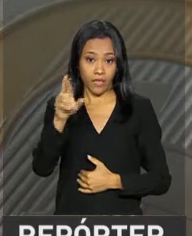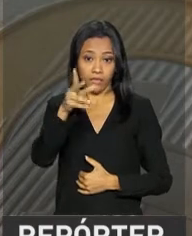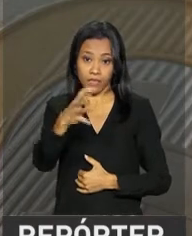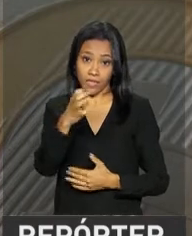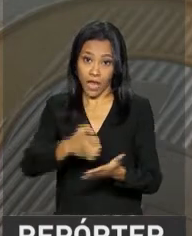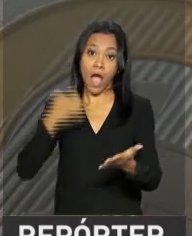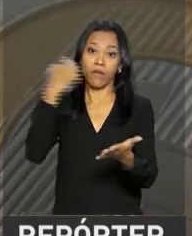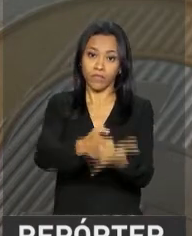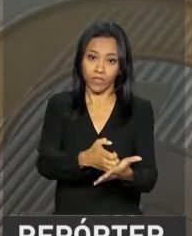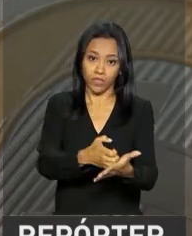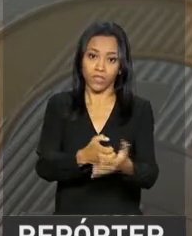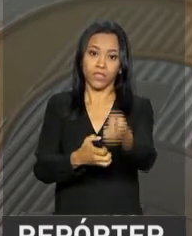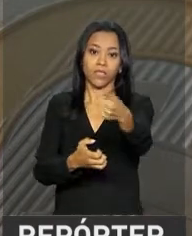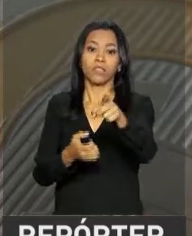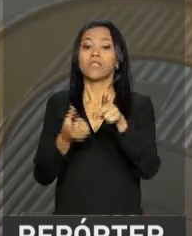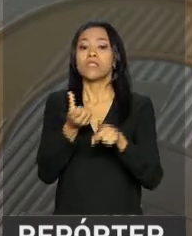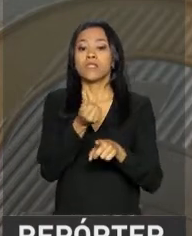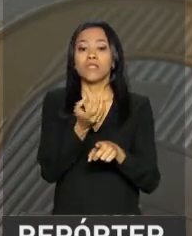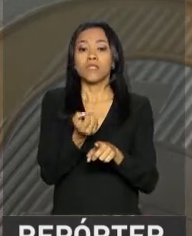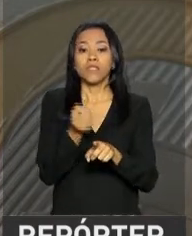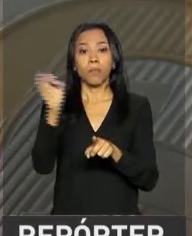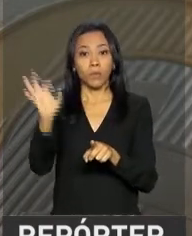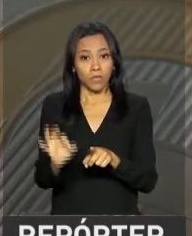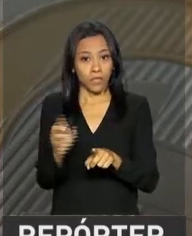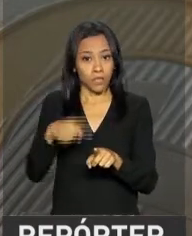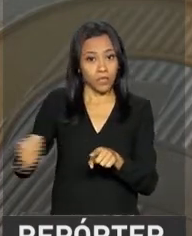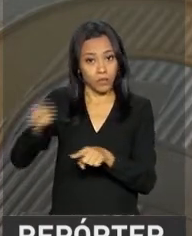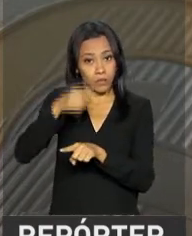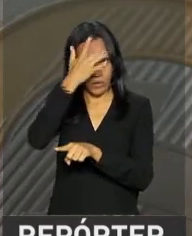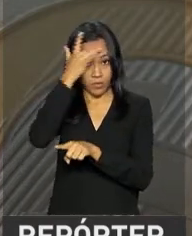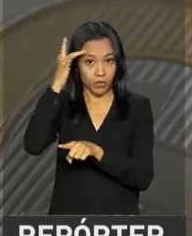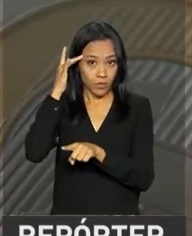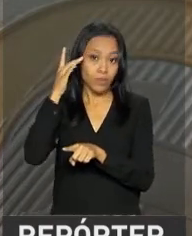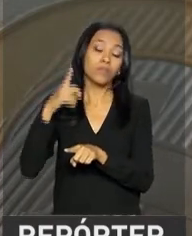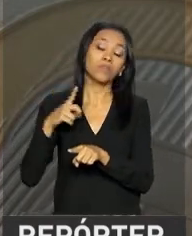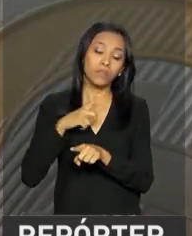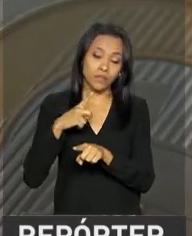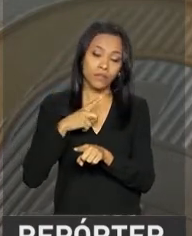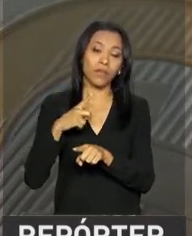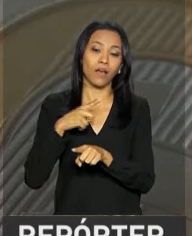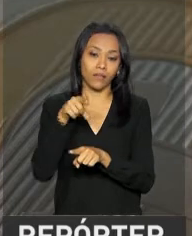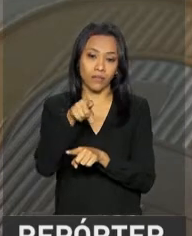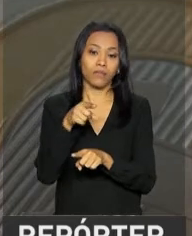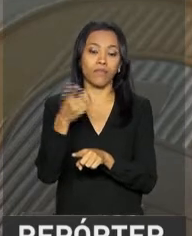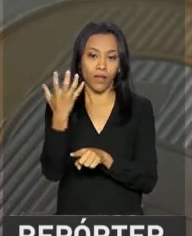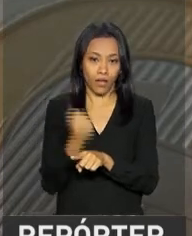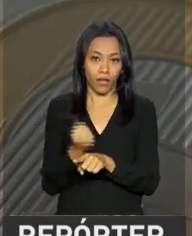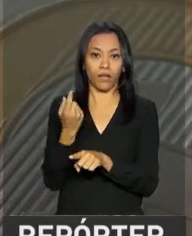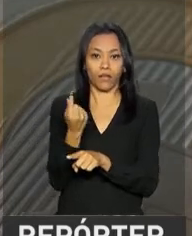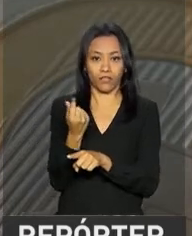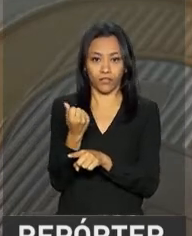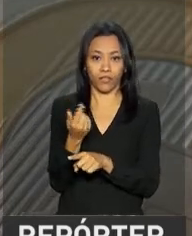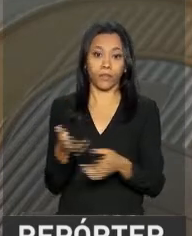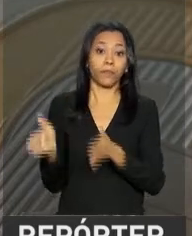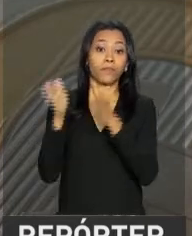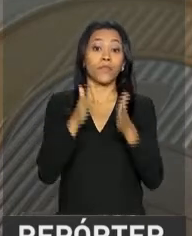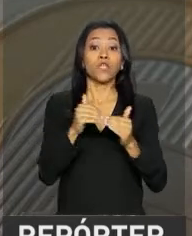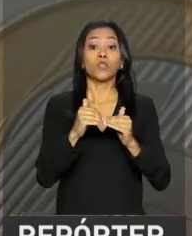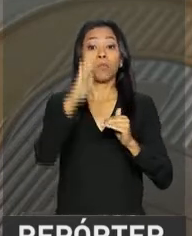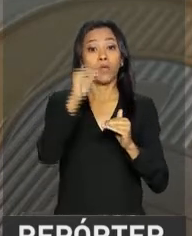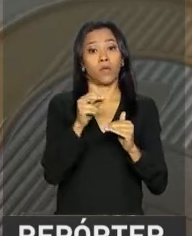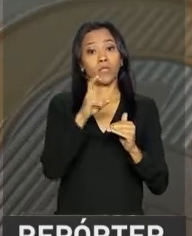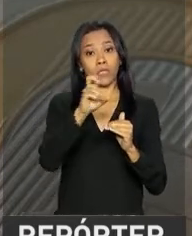cerca de 60% dos poupadores estão nesta faixa os valores superiores a cinco mil reais